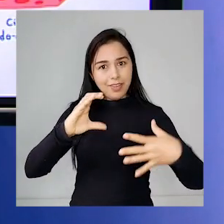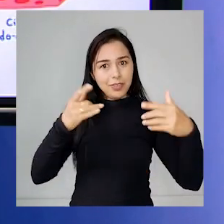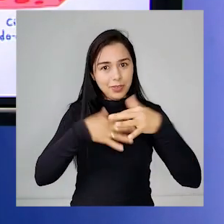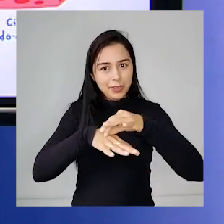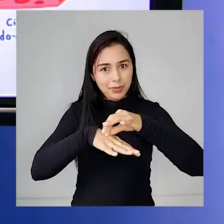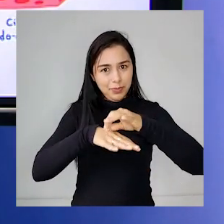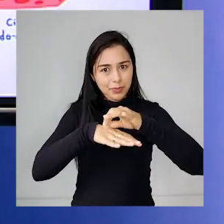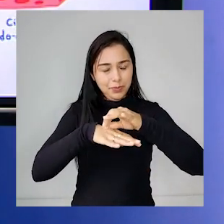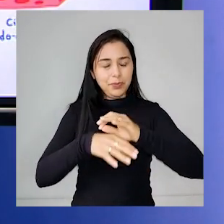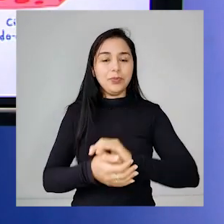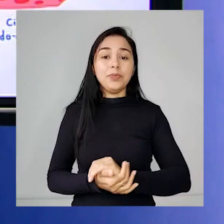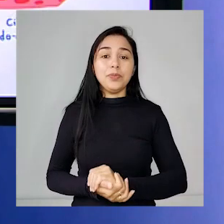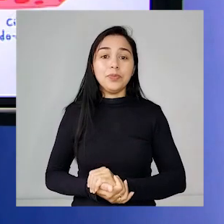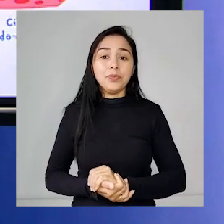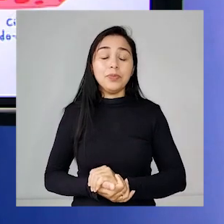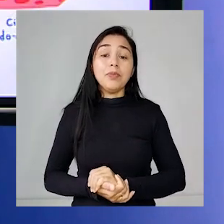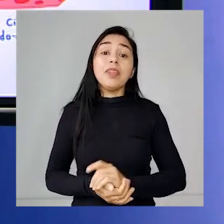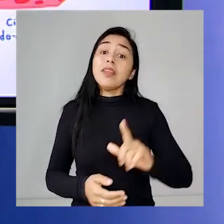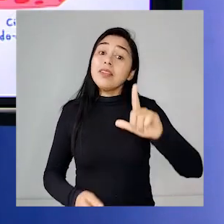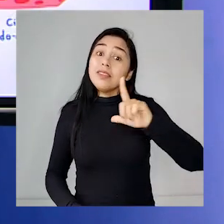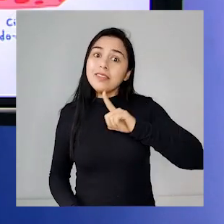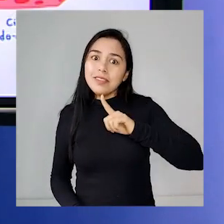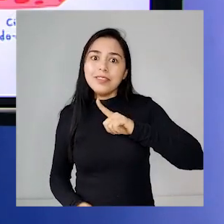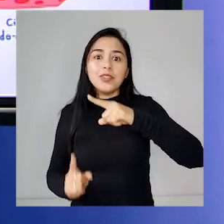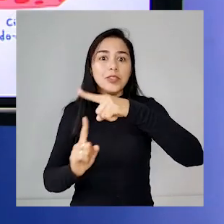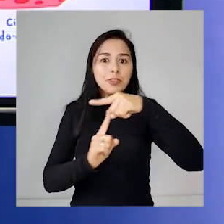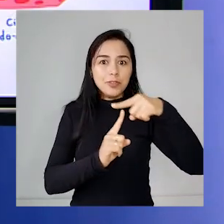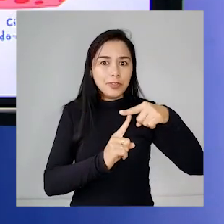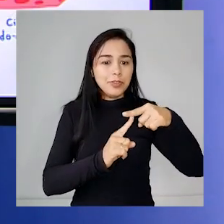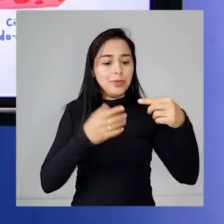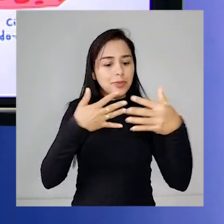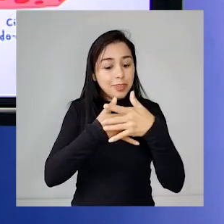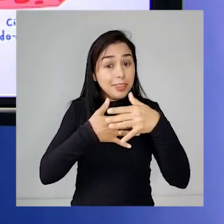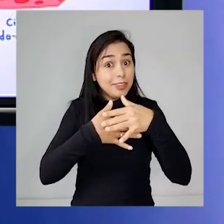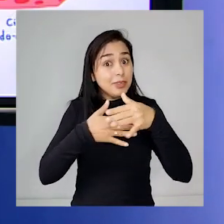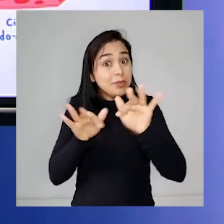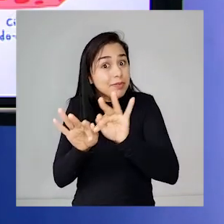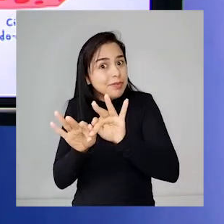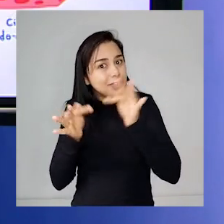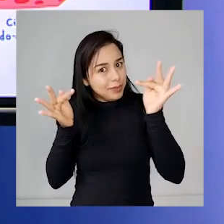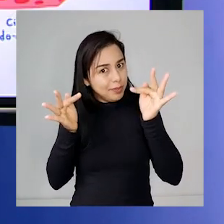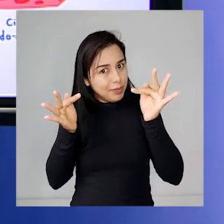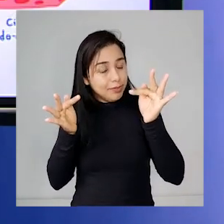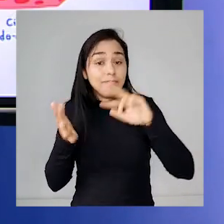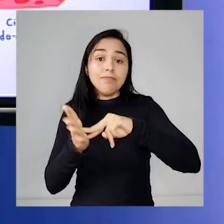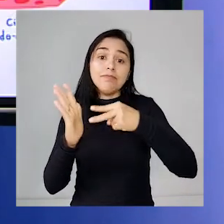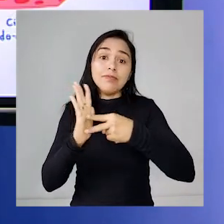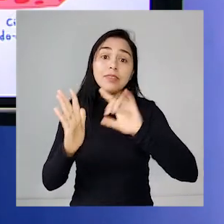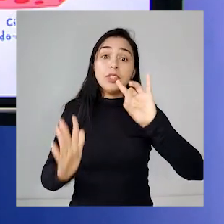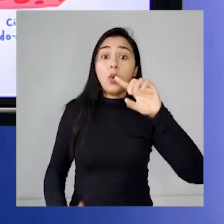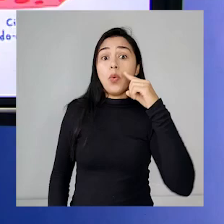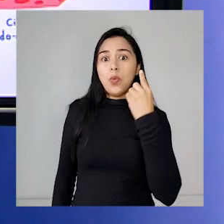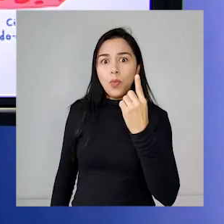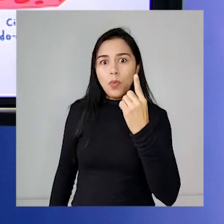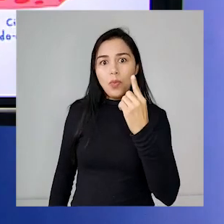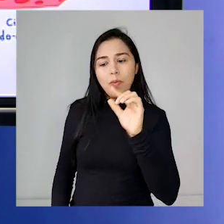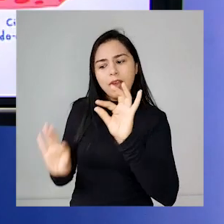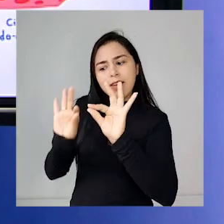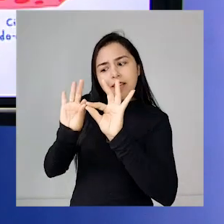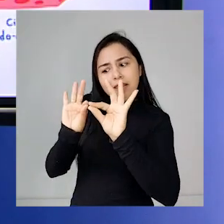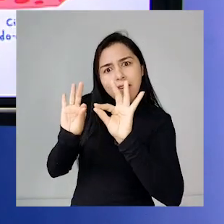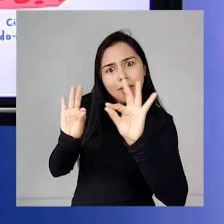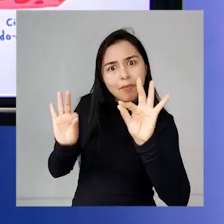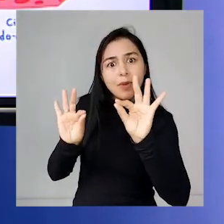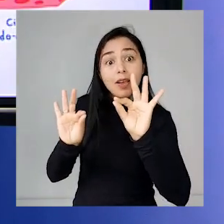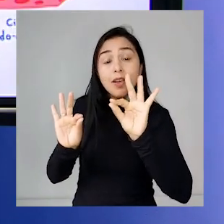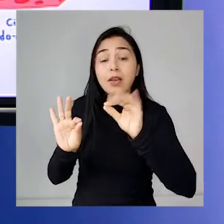Os tecidos simples são aqueles que têm apenas uma camada de células, como, por exemplo,